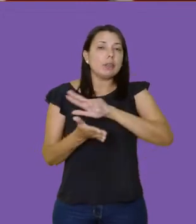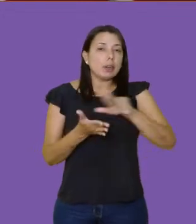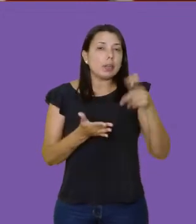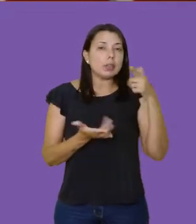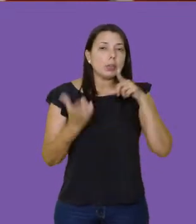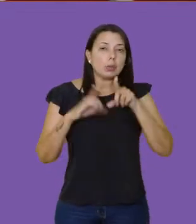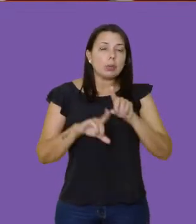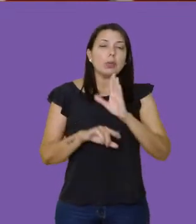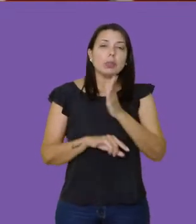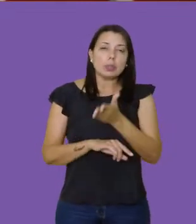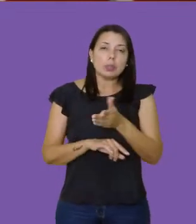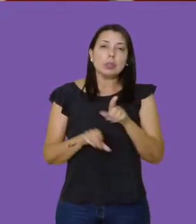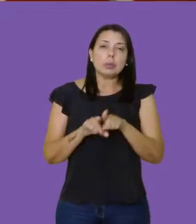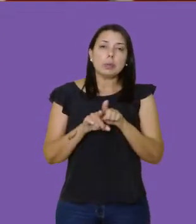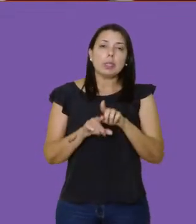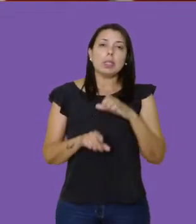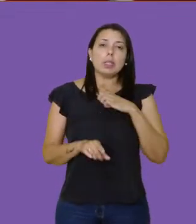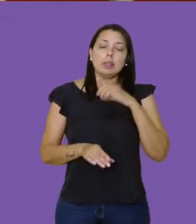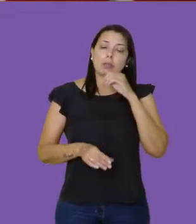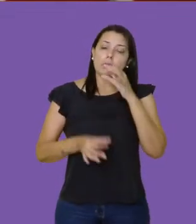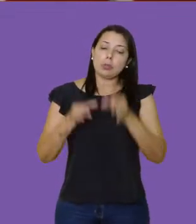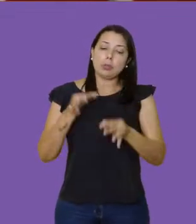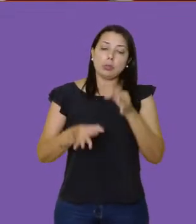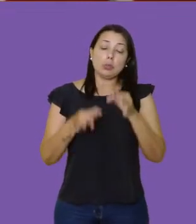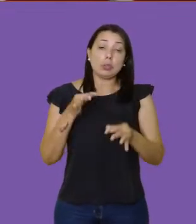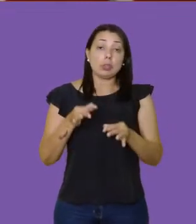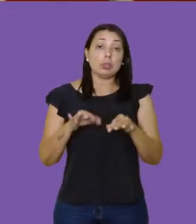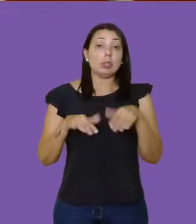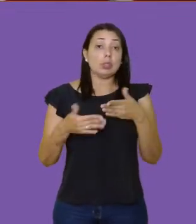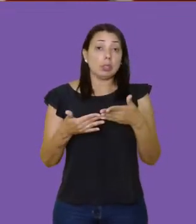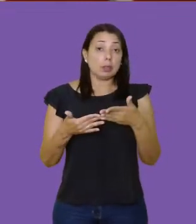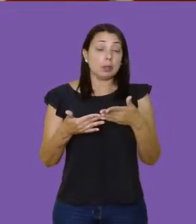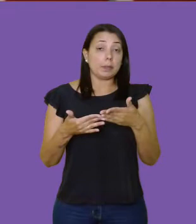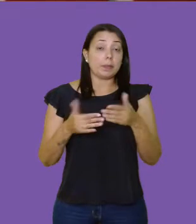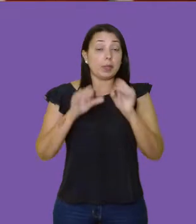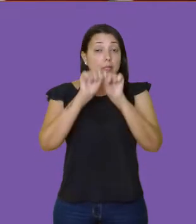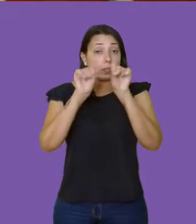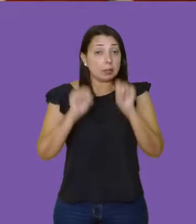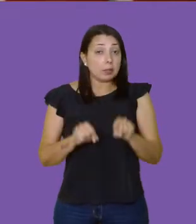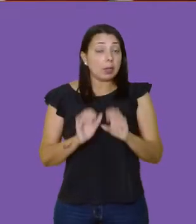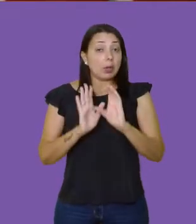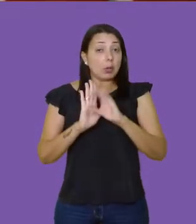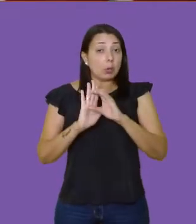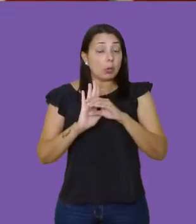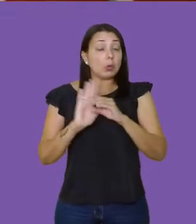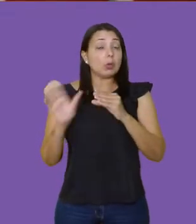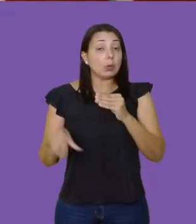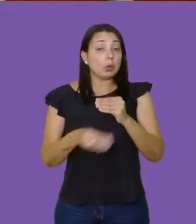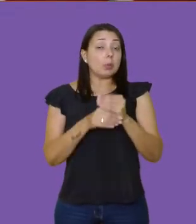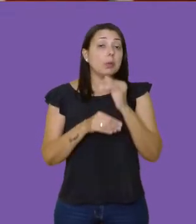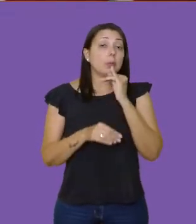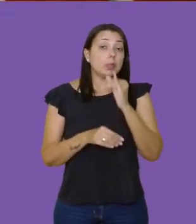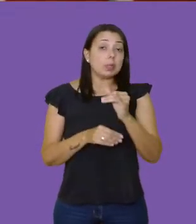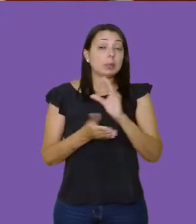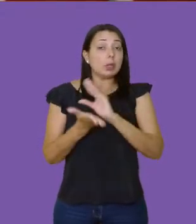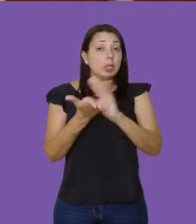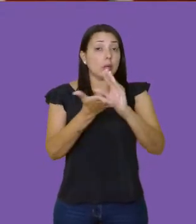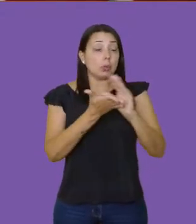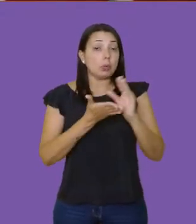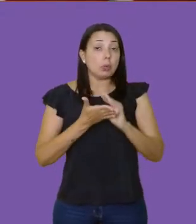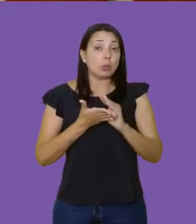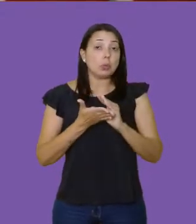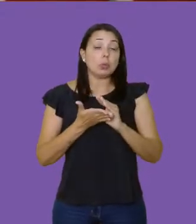que a gente já obteve via judicial. Então, ao sistematizar o código, ela deixa de contemplar, por exemplo, os recursos das